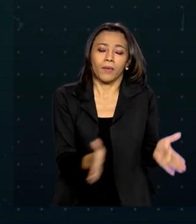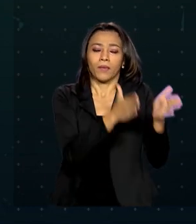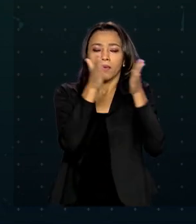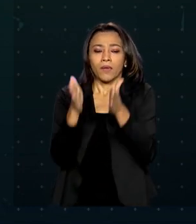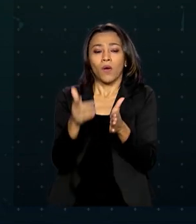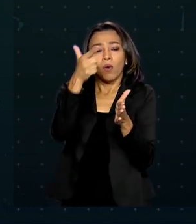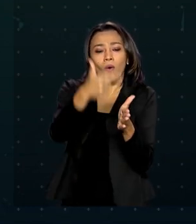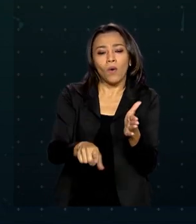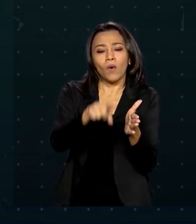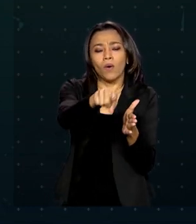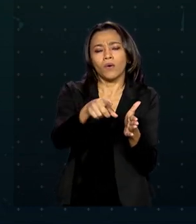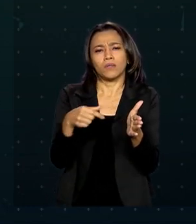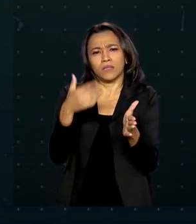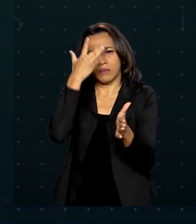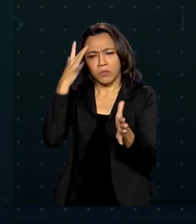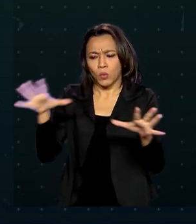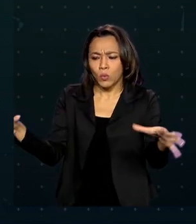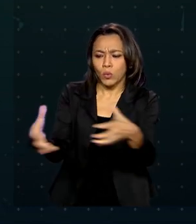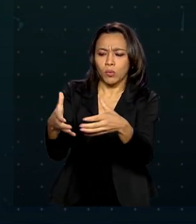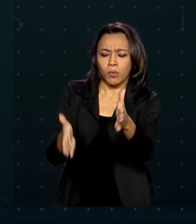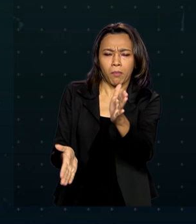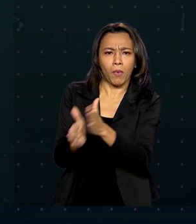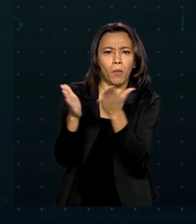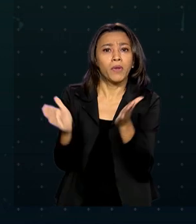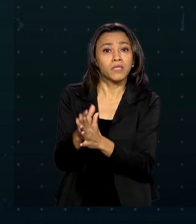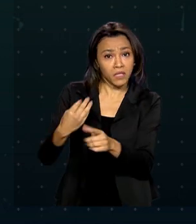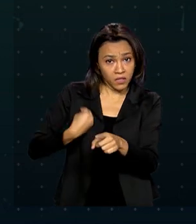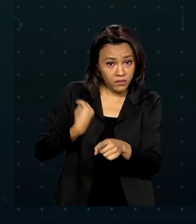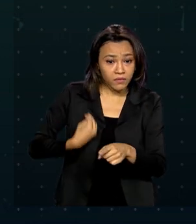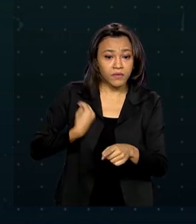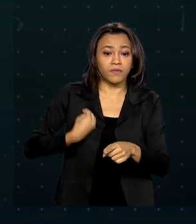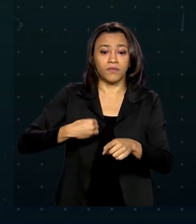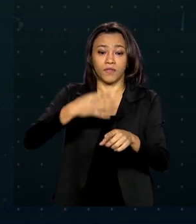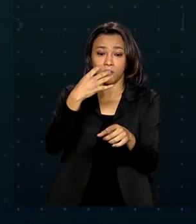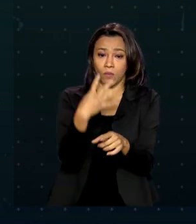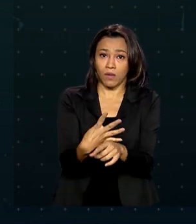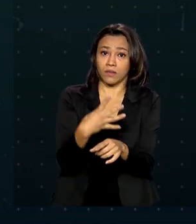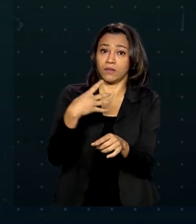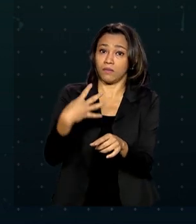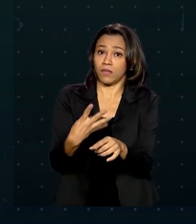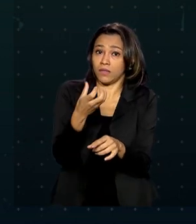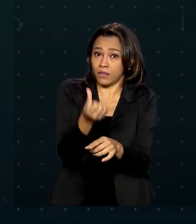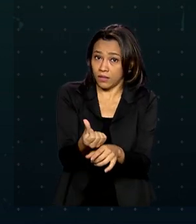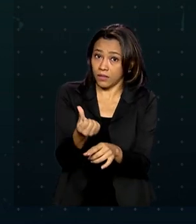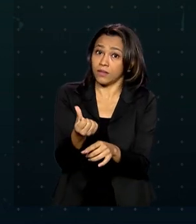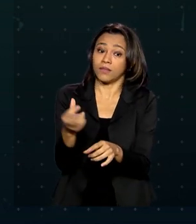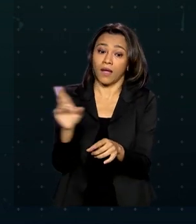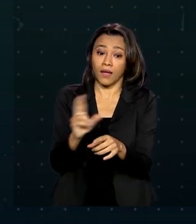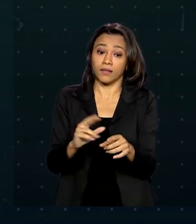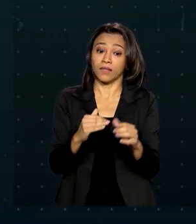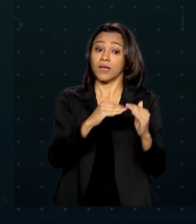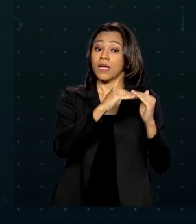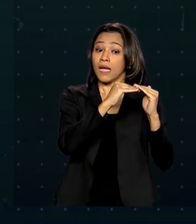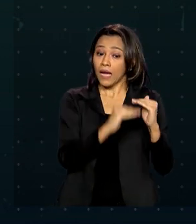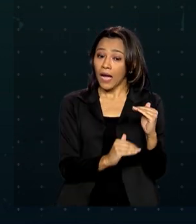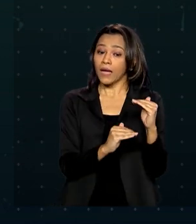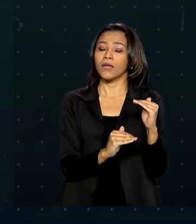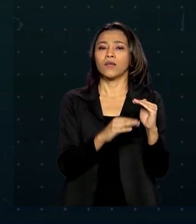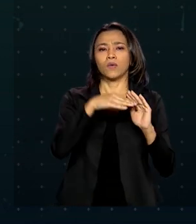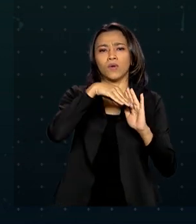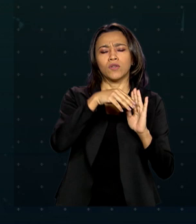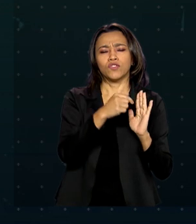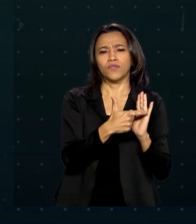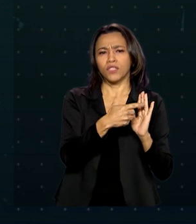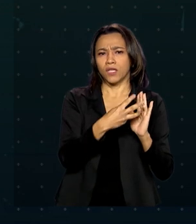considera os que vivem com menos de R$ 446 por mês, caiu de 23,8%